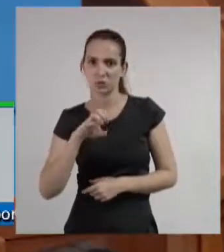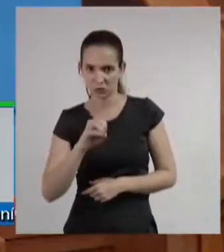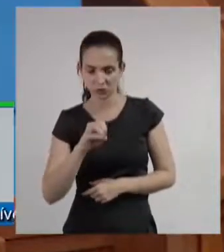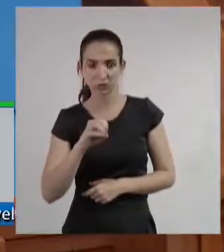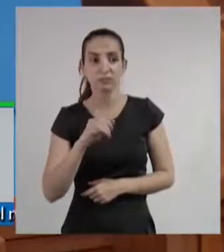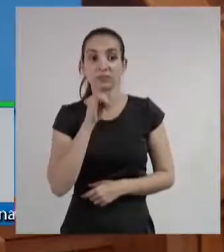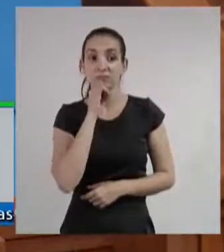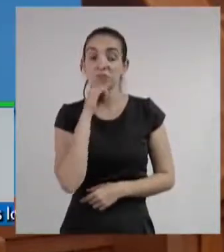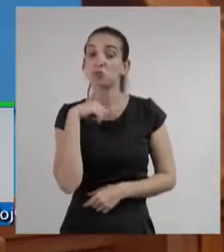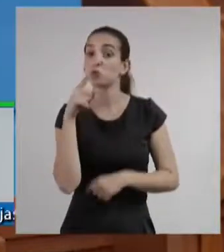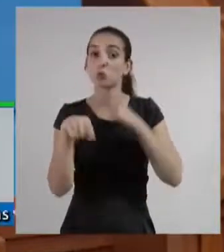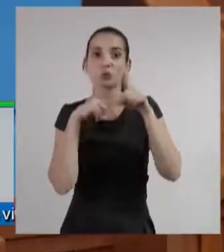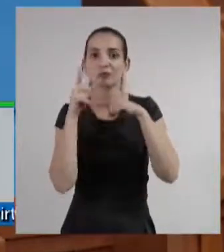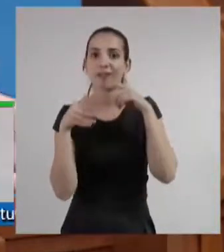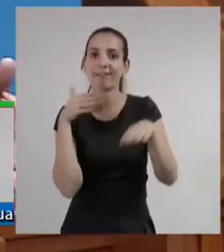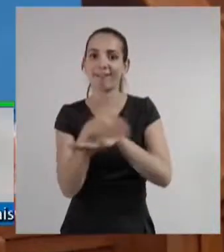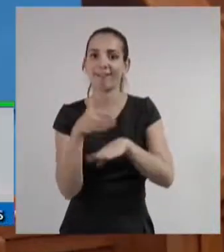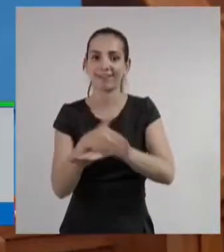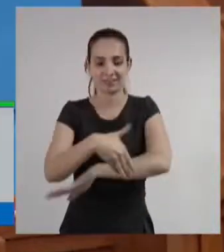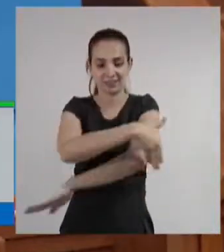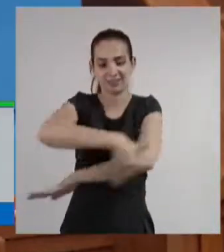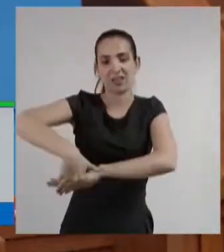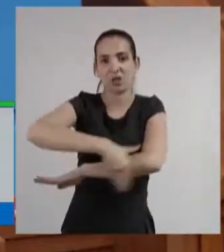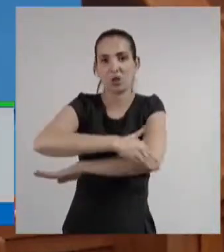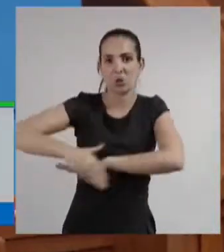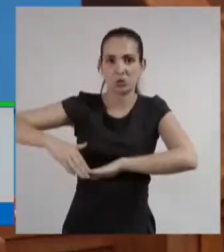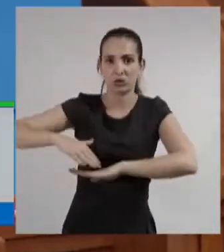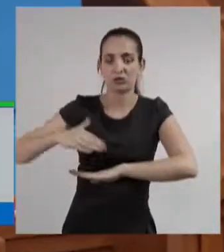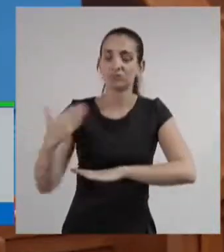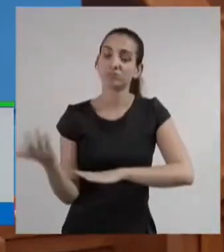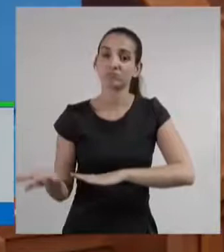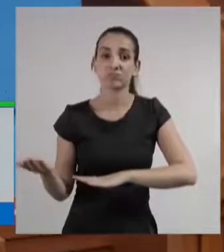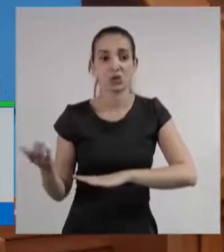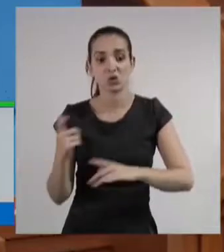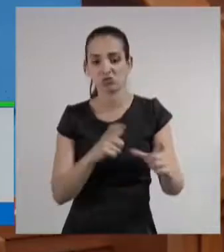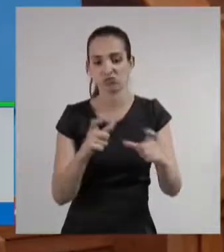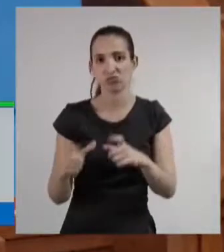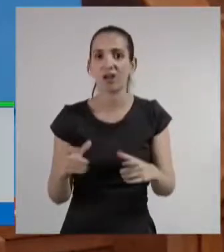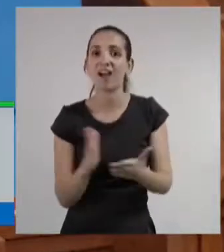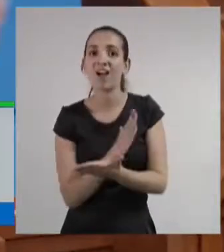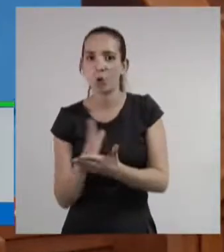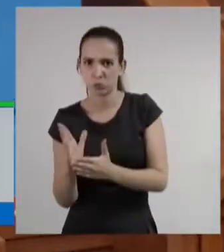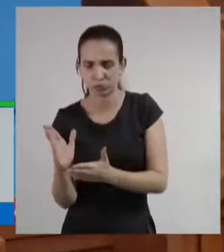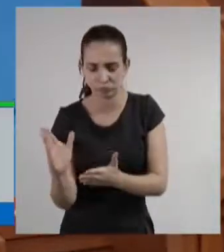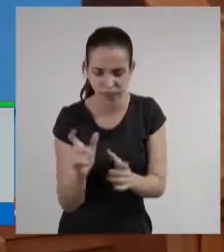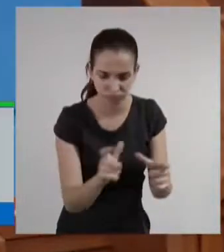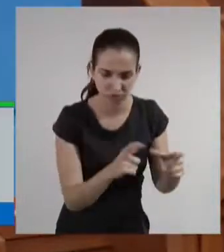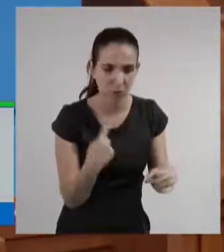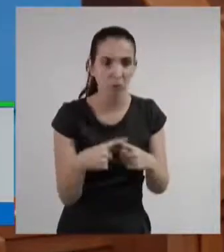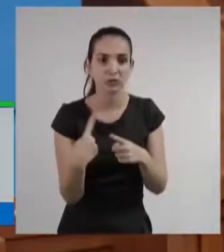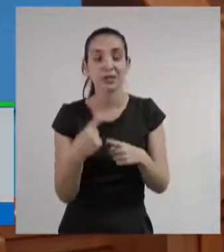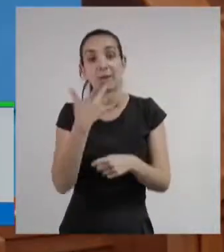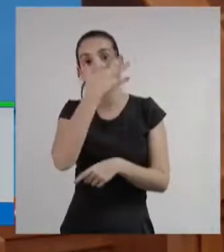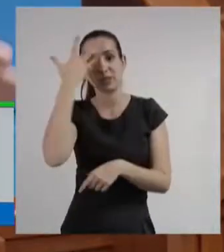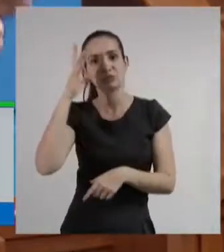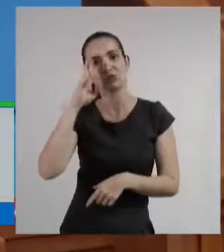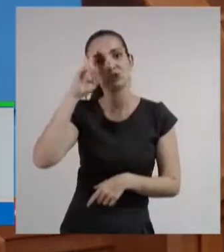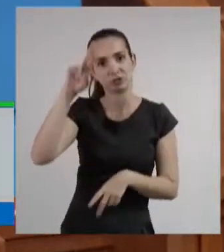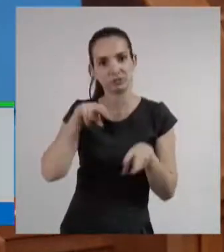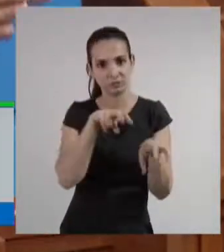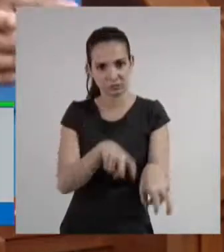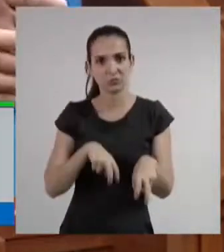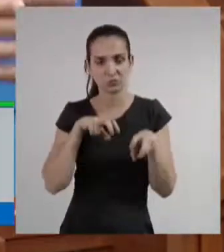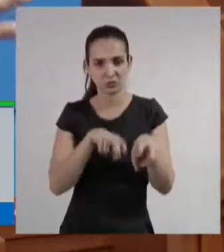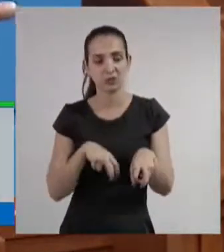estradas municipais, porque o produtor rural, ele faz a carreteira, deputado Paulo Corrêa, e